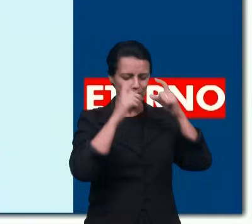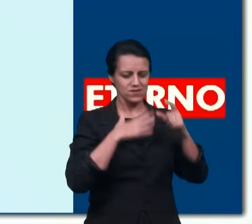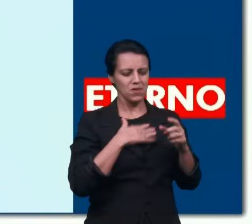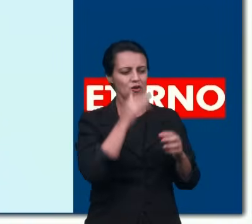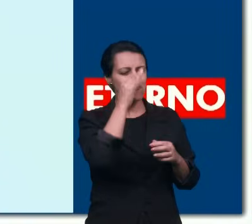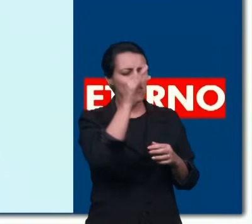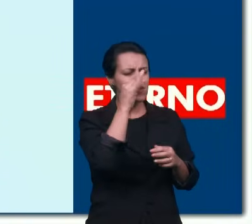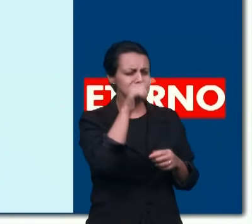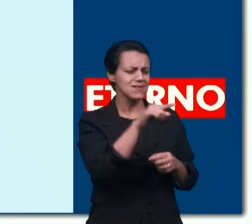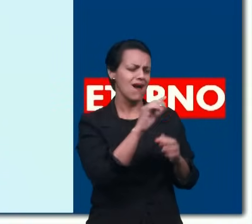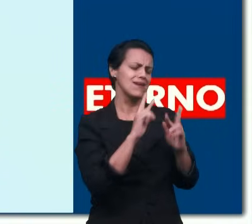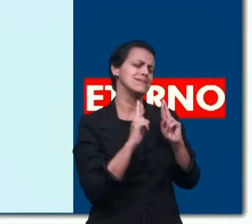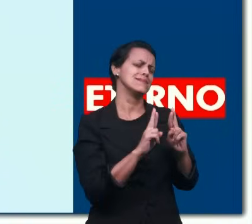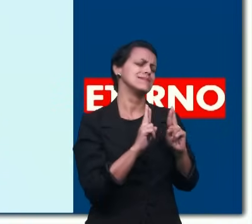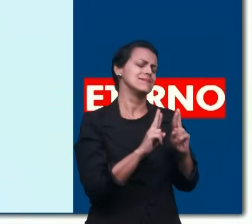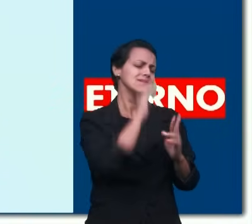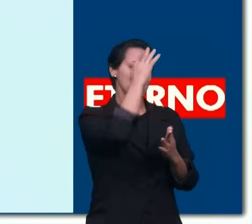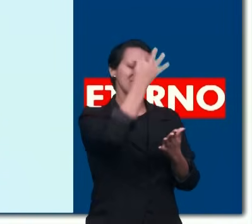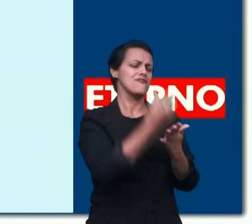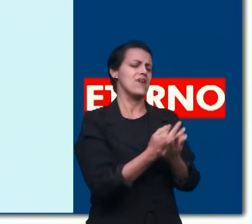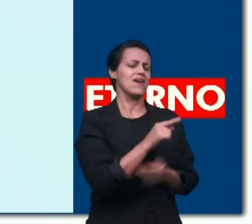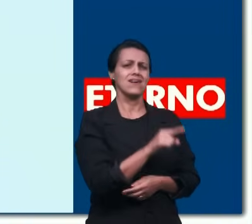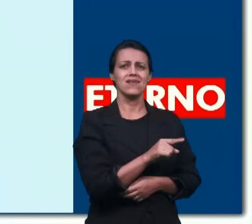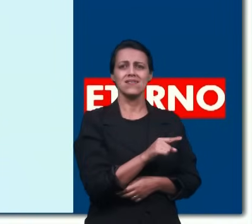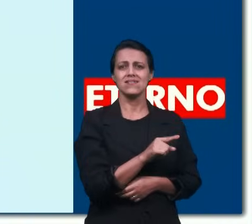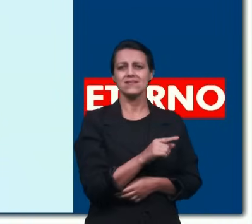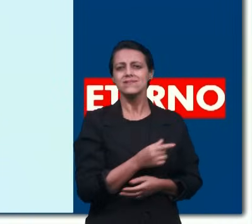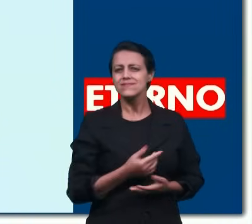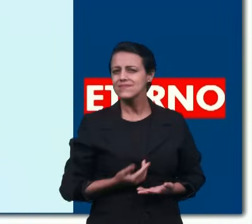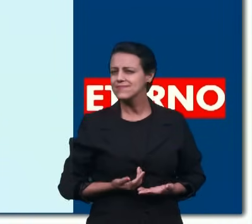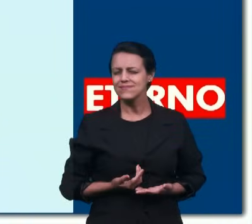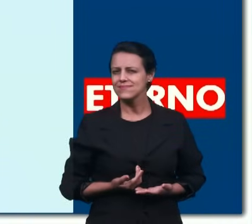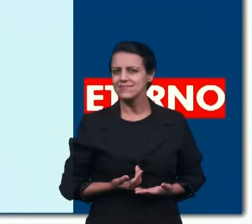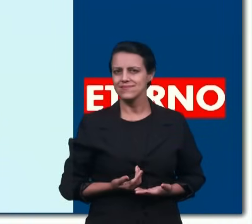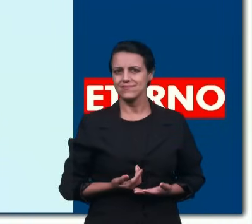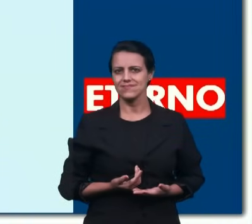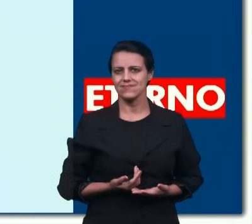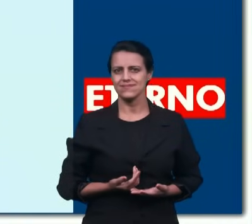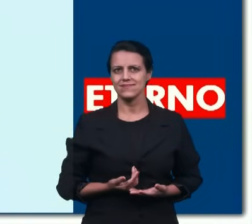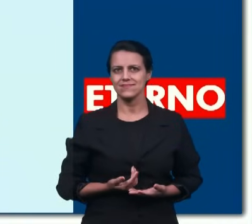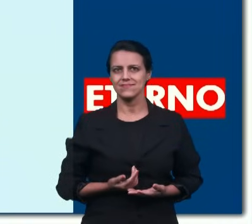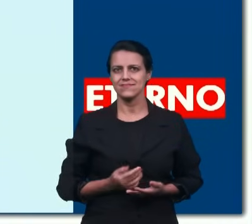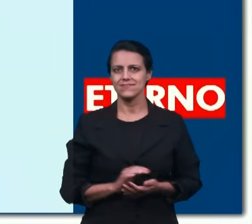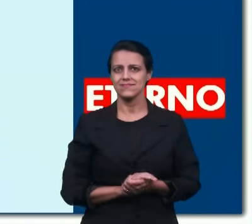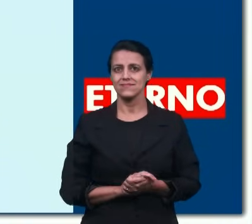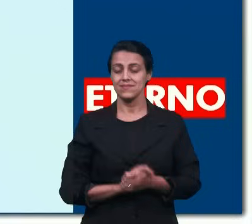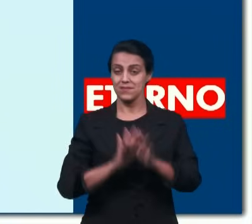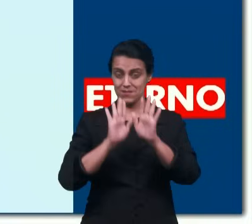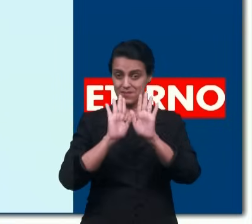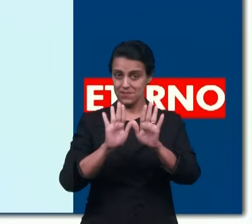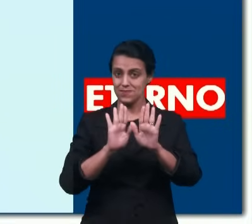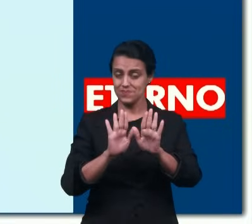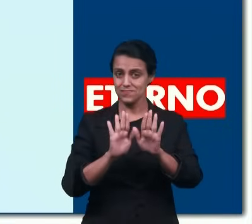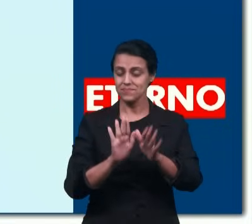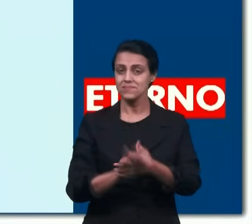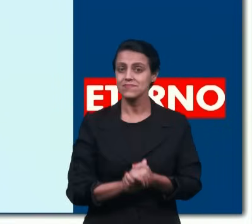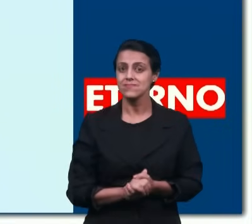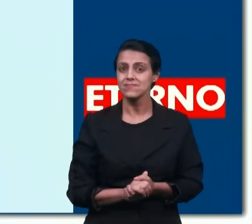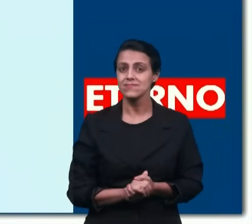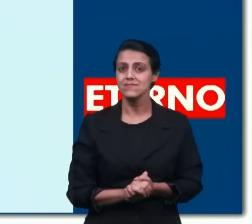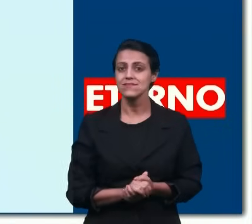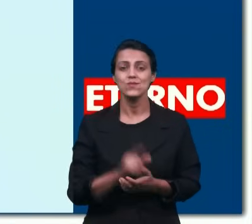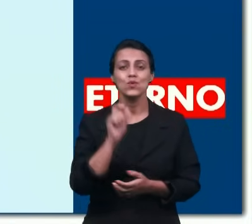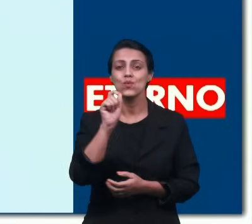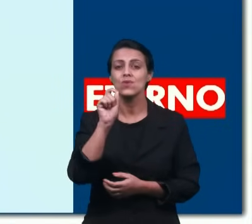florzinha, isso aí cada um escolhe o que quer. O homem é livre, é o livre-arbítrio. Mas olha aqui, a origem da